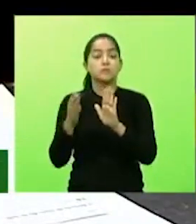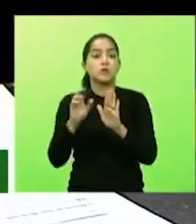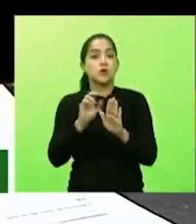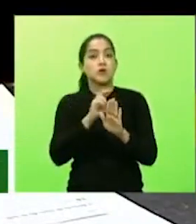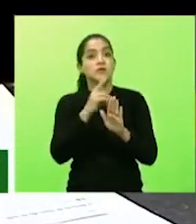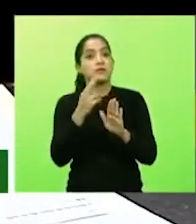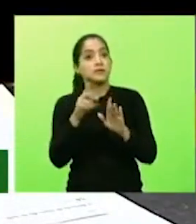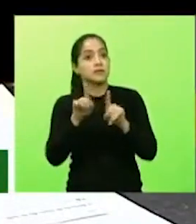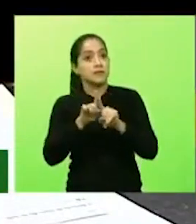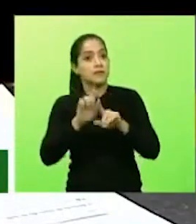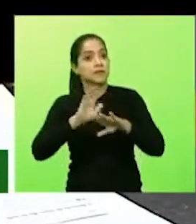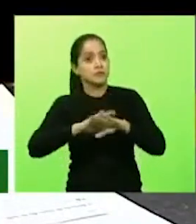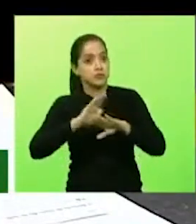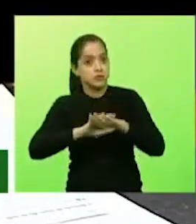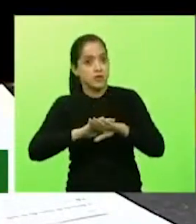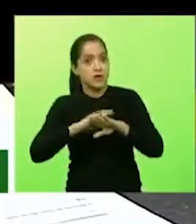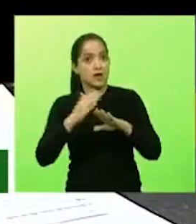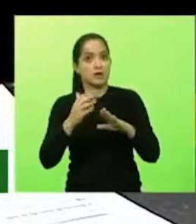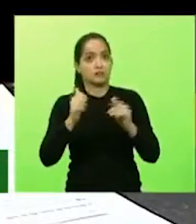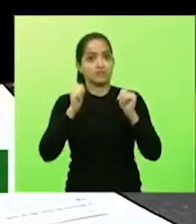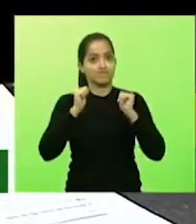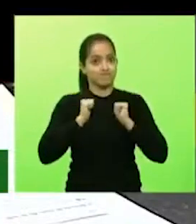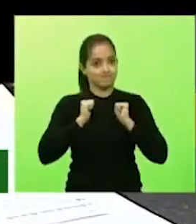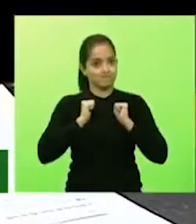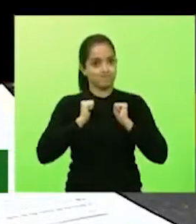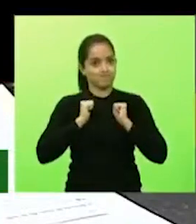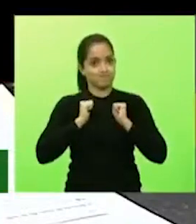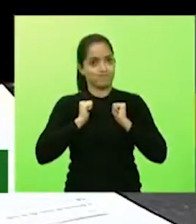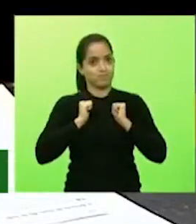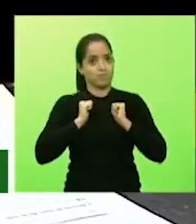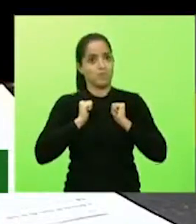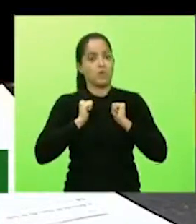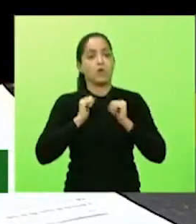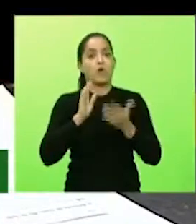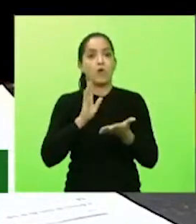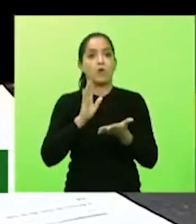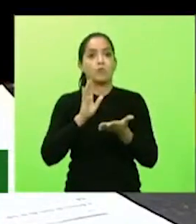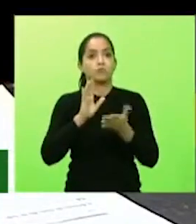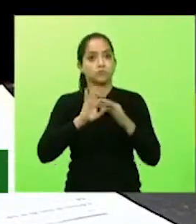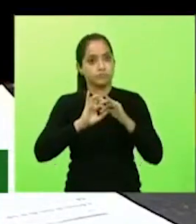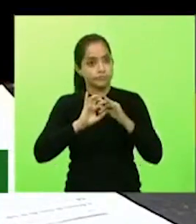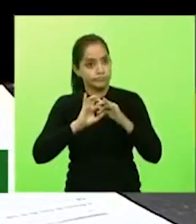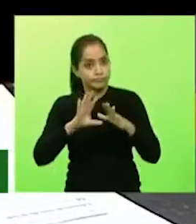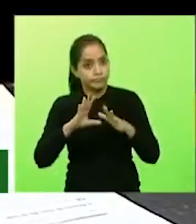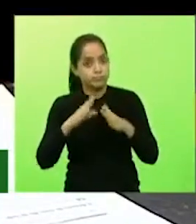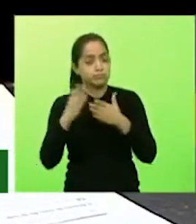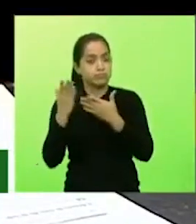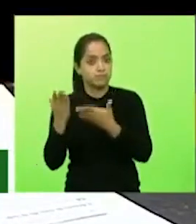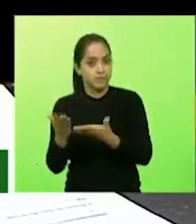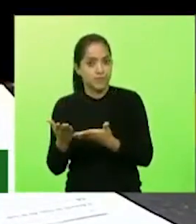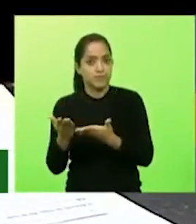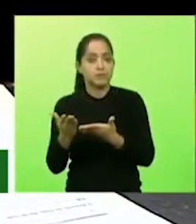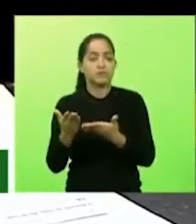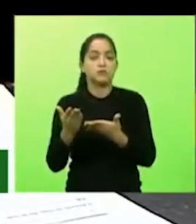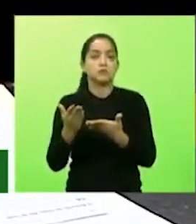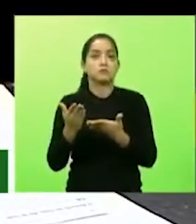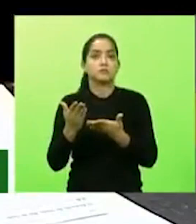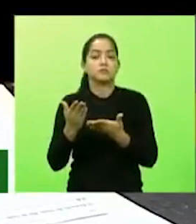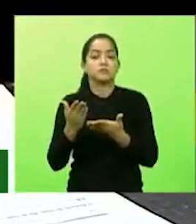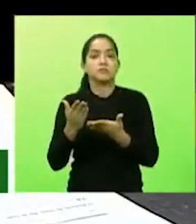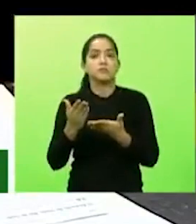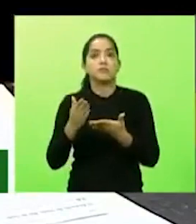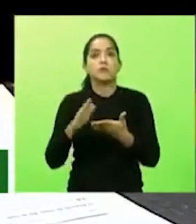de atos comissivos ou omissivos perante a máquina pública que pudesse ocasionar